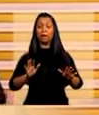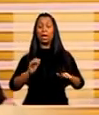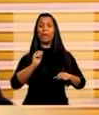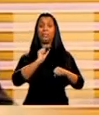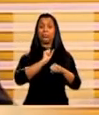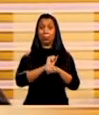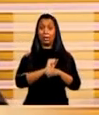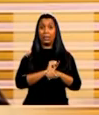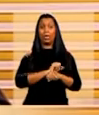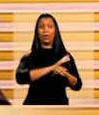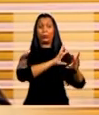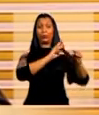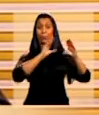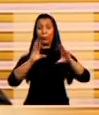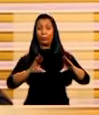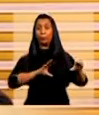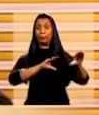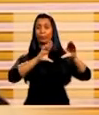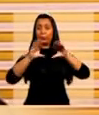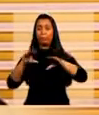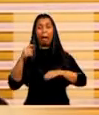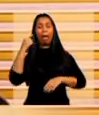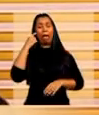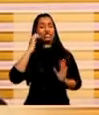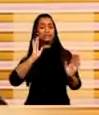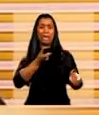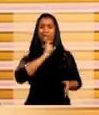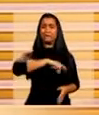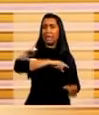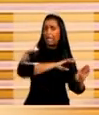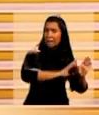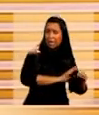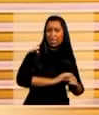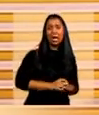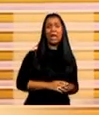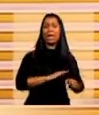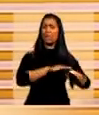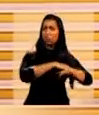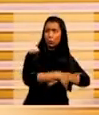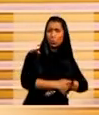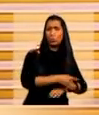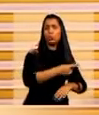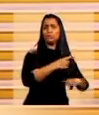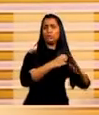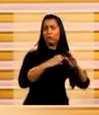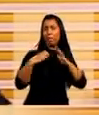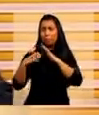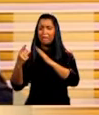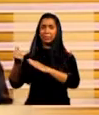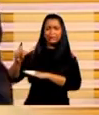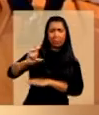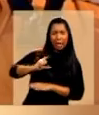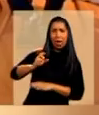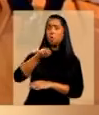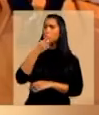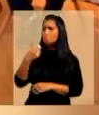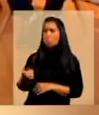ficar adiando essa demissão? De pensar assim, ah, já que eu estou recebendo ali à noite da minha empresa,